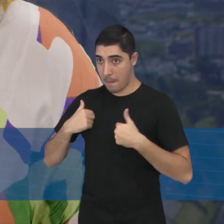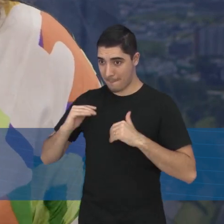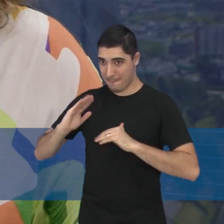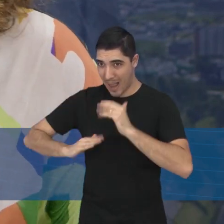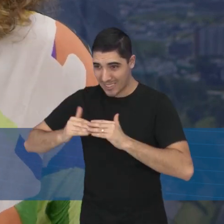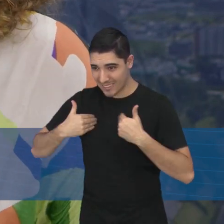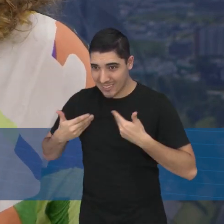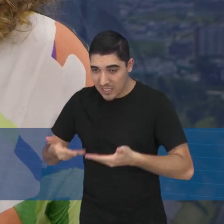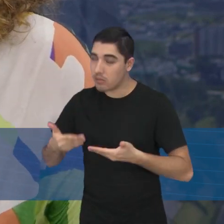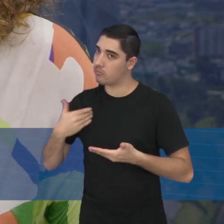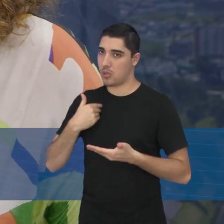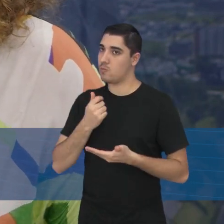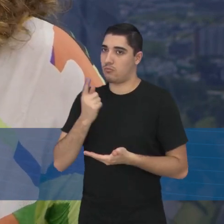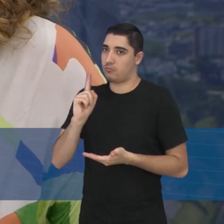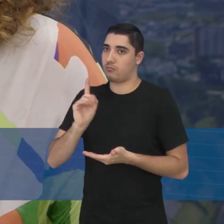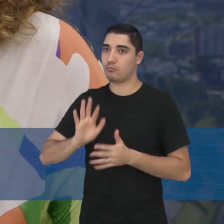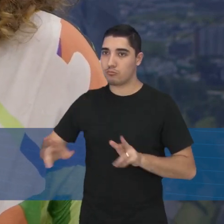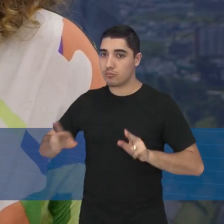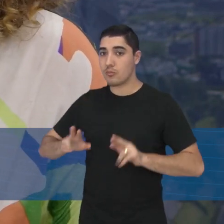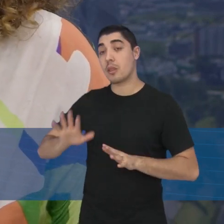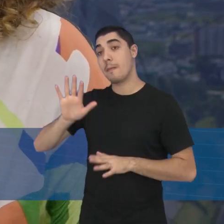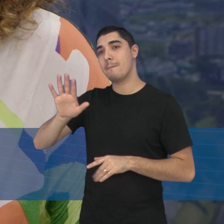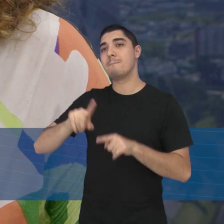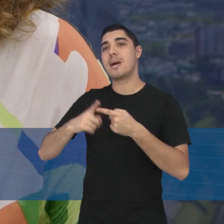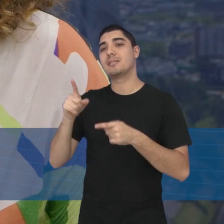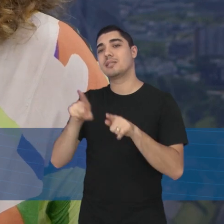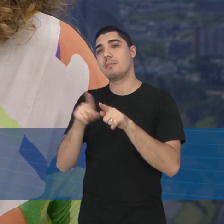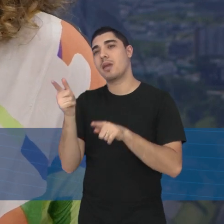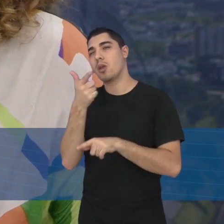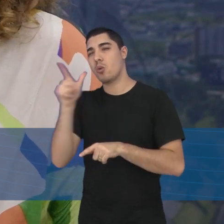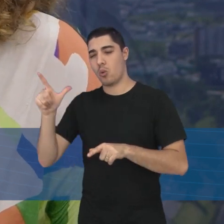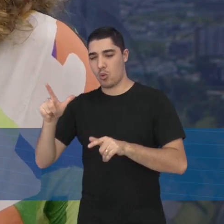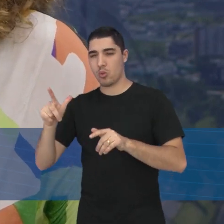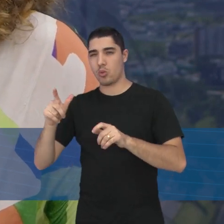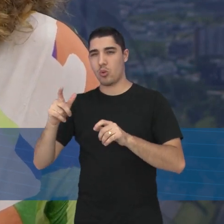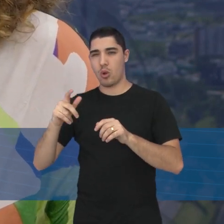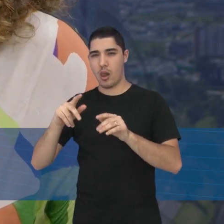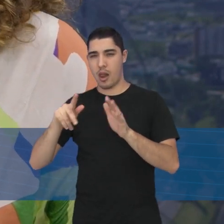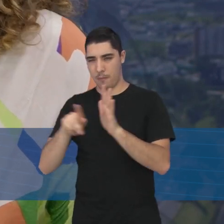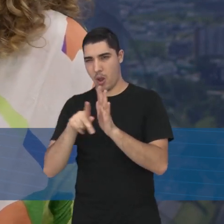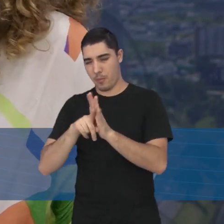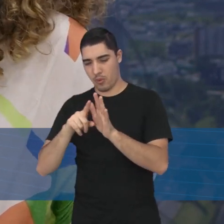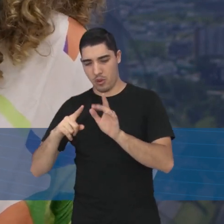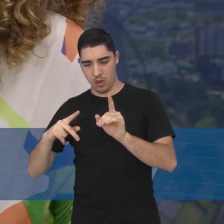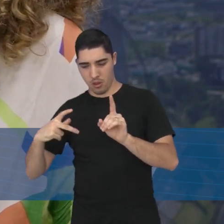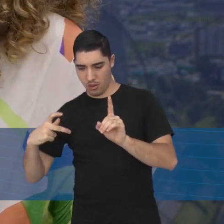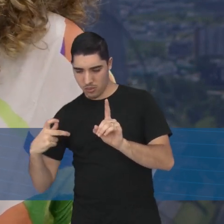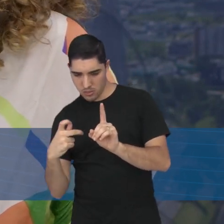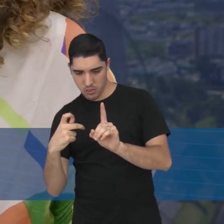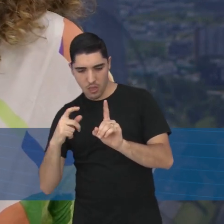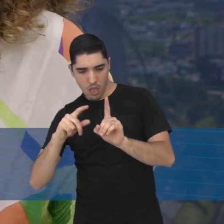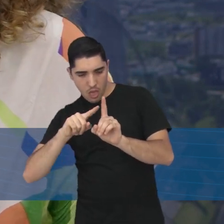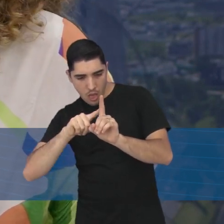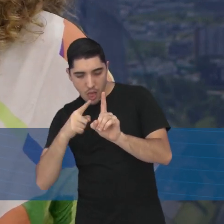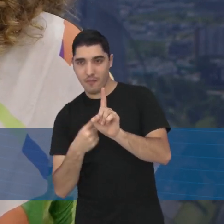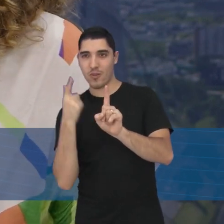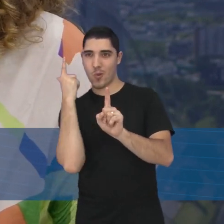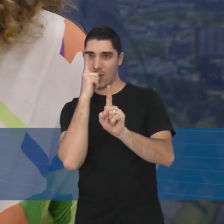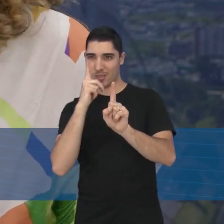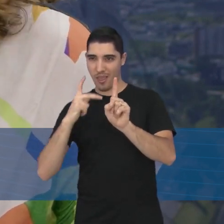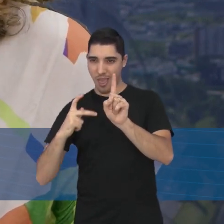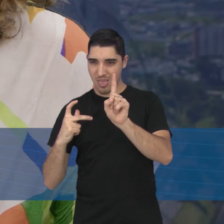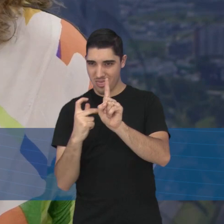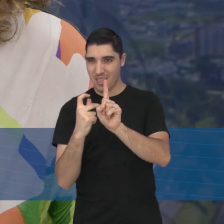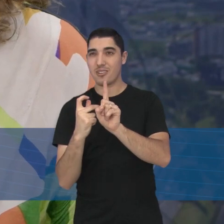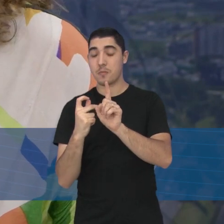com o avanço da fertilização in vitro, das clínicas de reprodução, mulheres que têm laqueadura e decidem